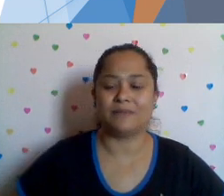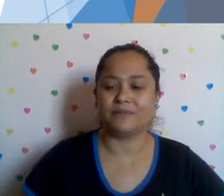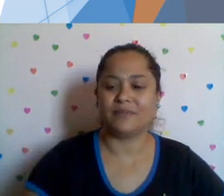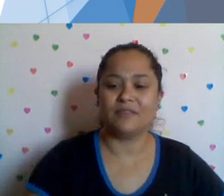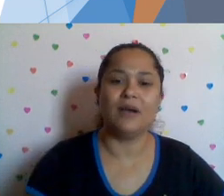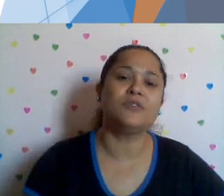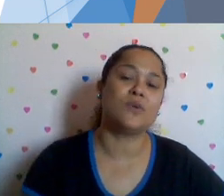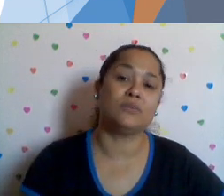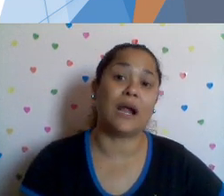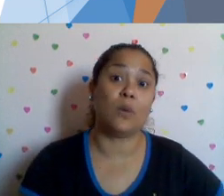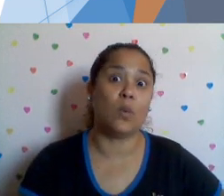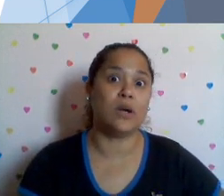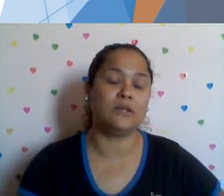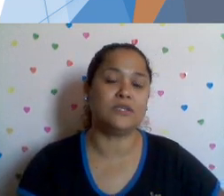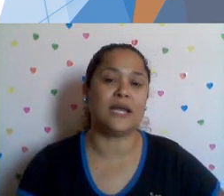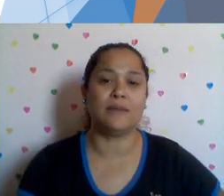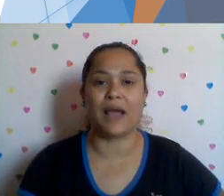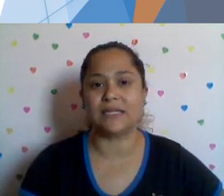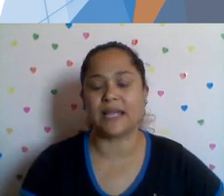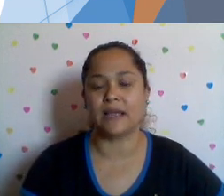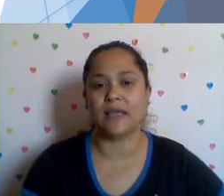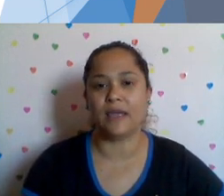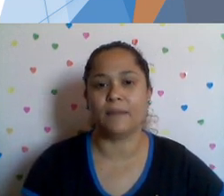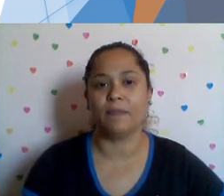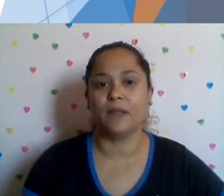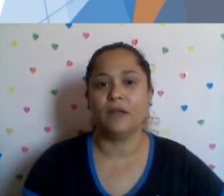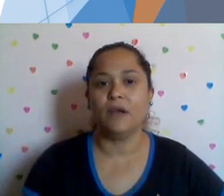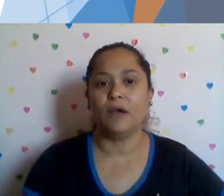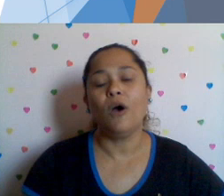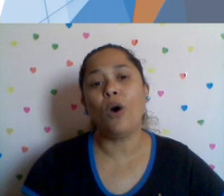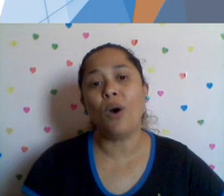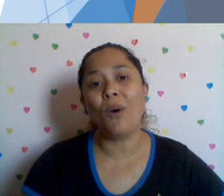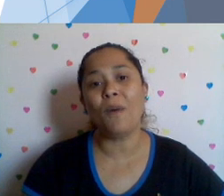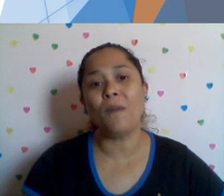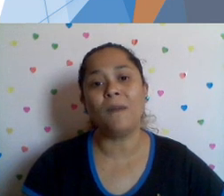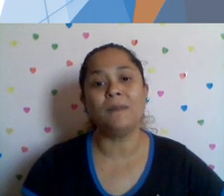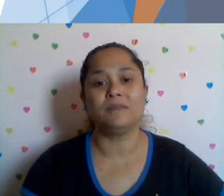contar? Vamos contar quantos animais tem aqui?